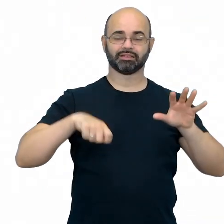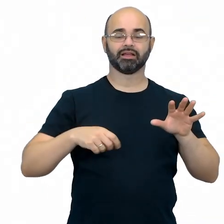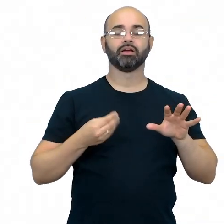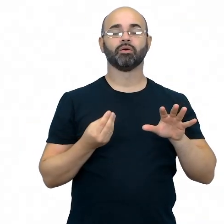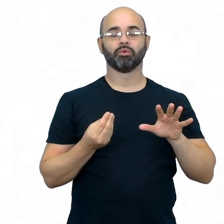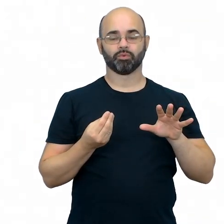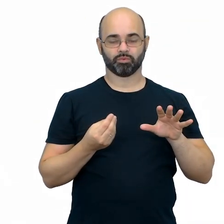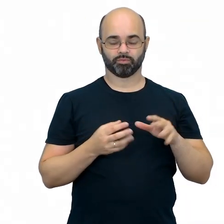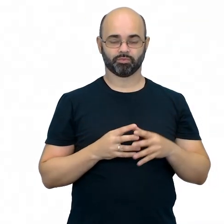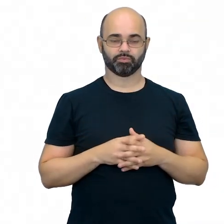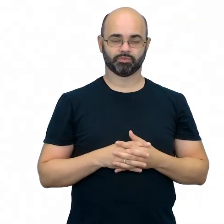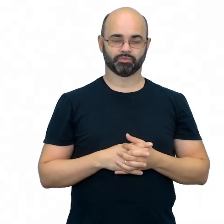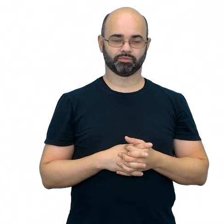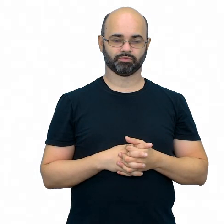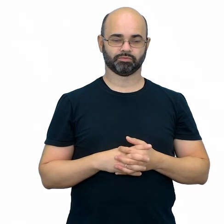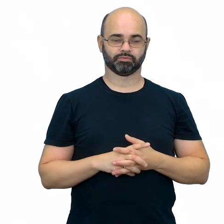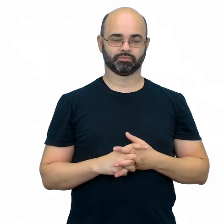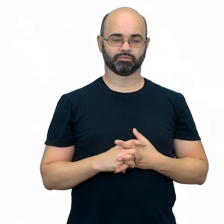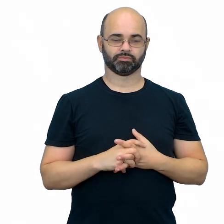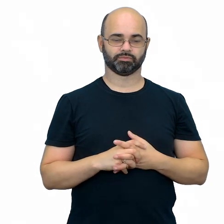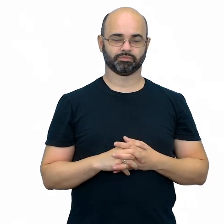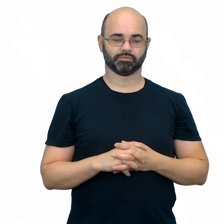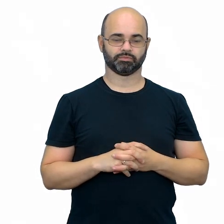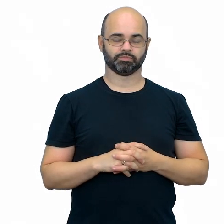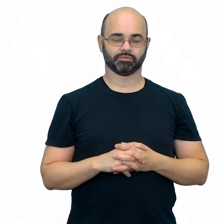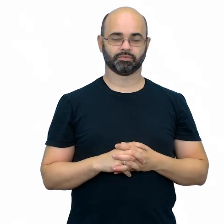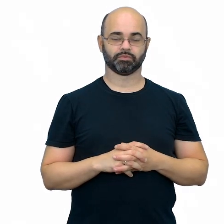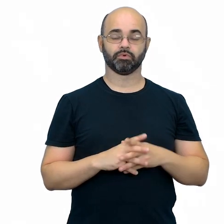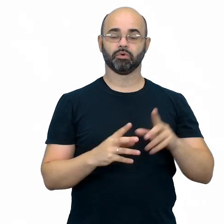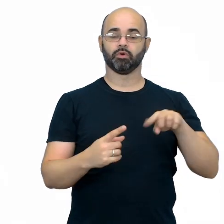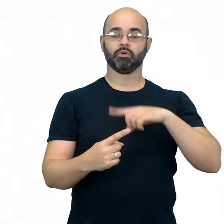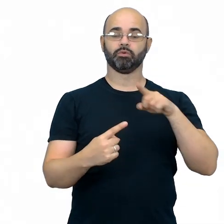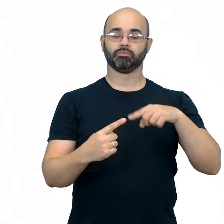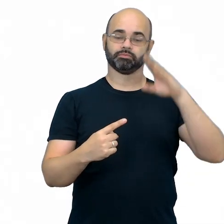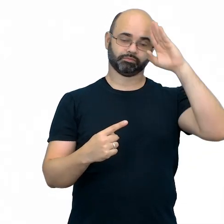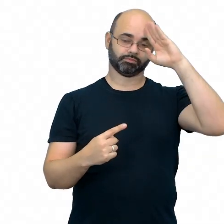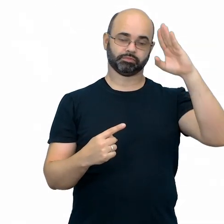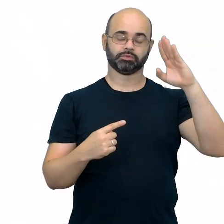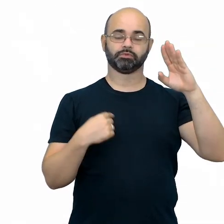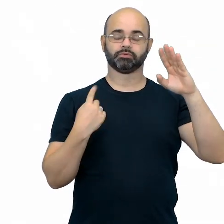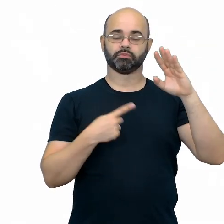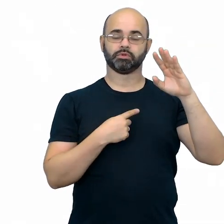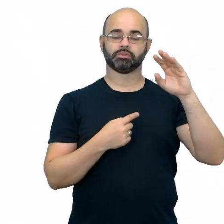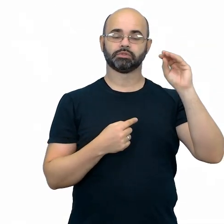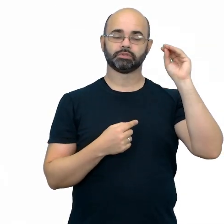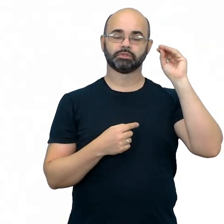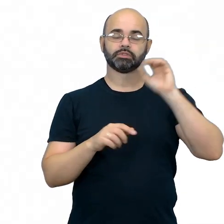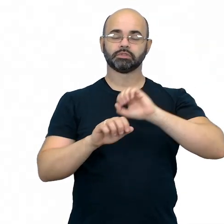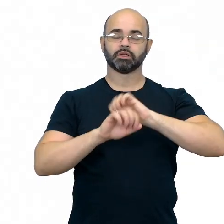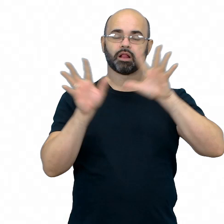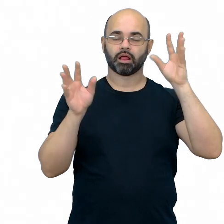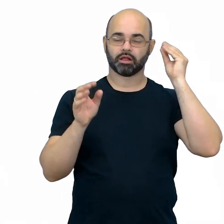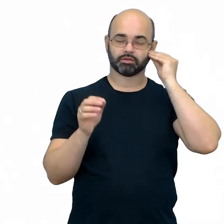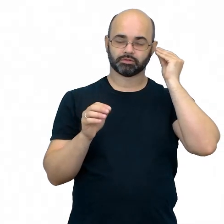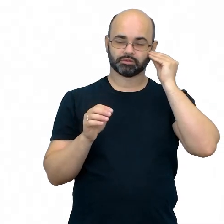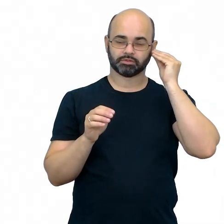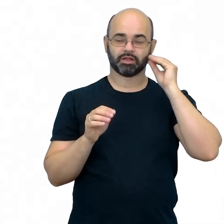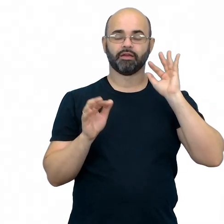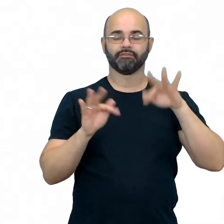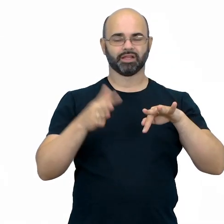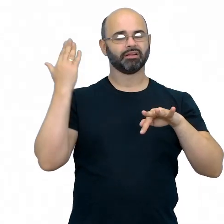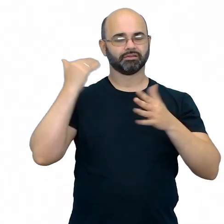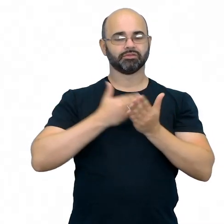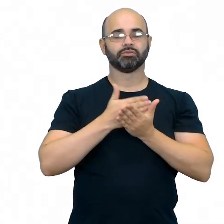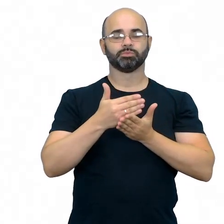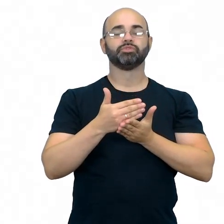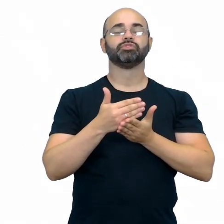em projetos. O nosso intuito é sempre de finalizar esse planejamento, que provavelmente ele já tem iniciado lá na sequência